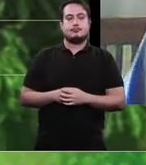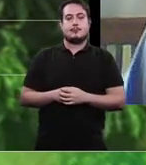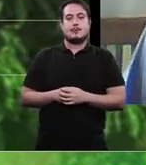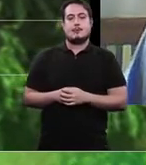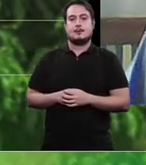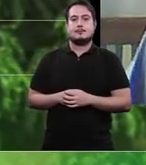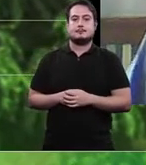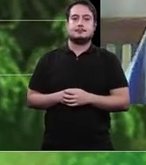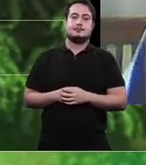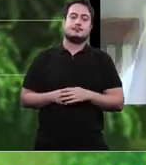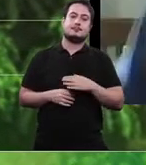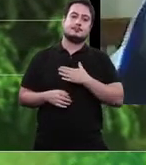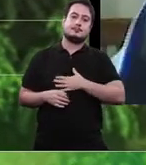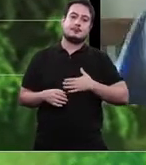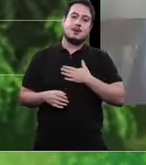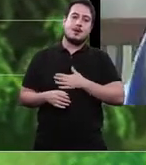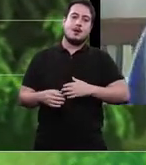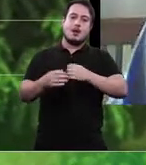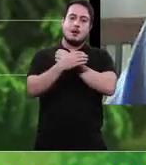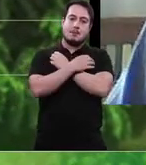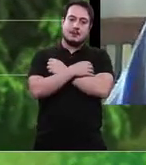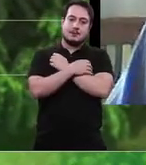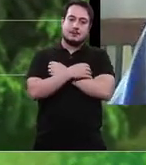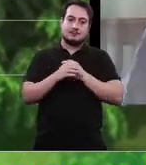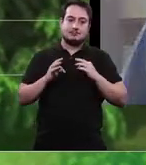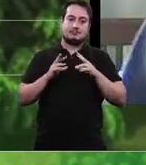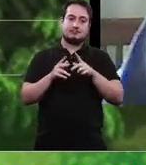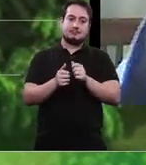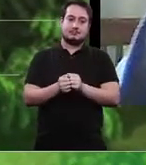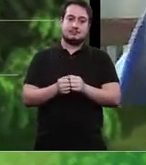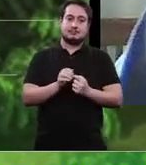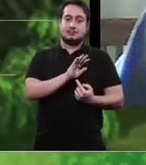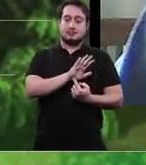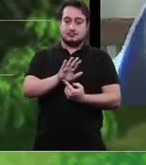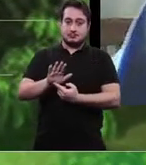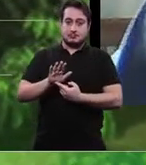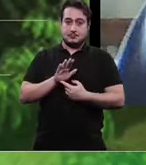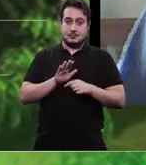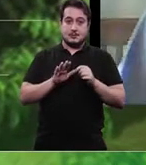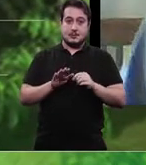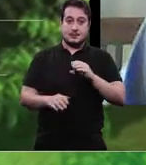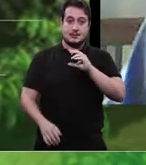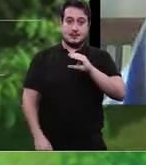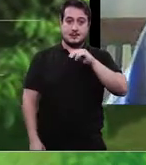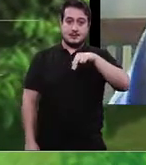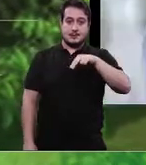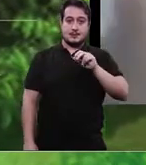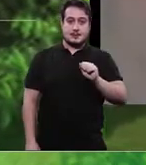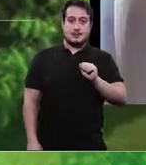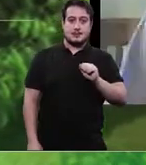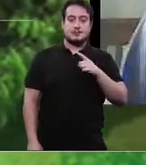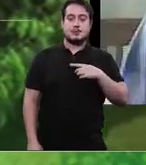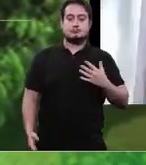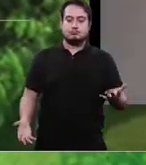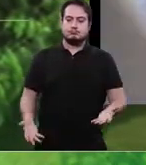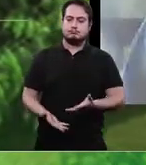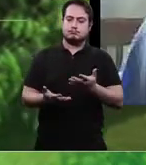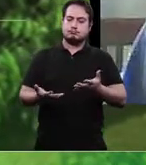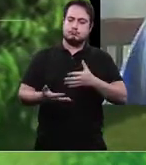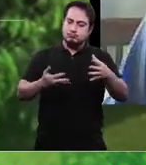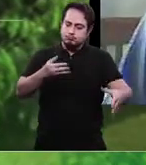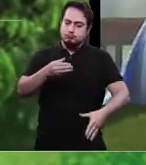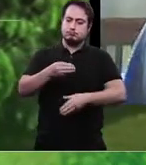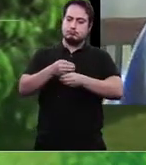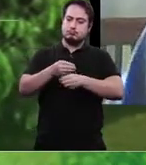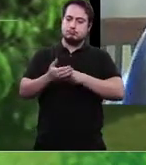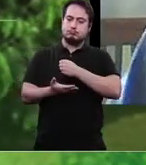eu gostaria de abraçá-los a todos aí e mostrar, né, que a CNA está aí para contribuir e para